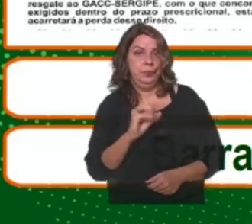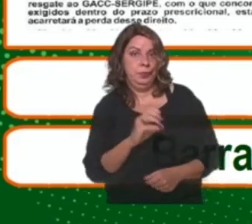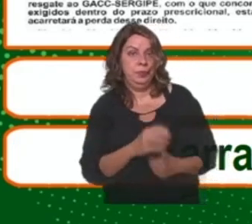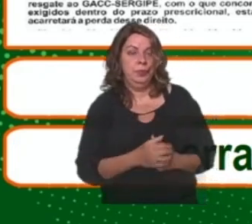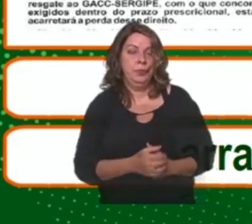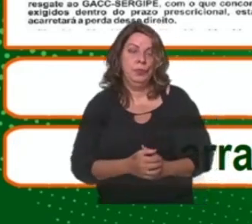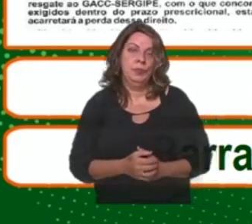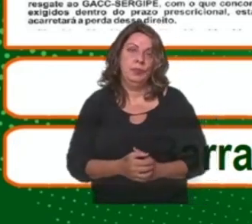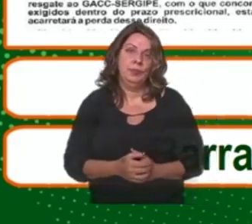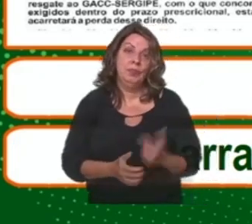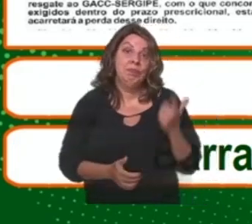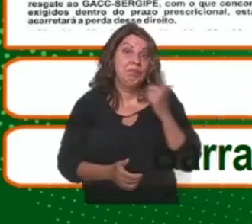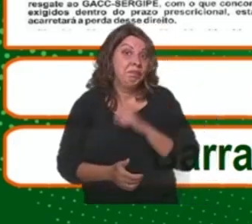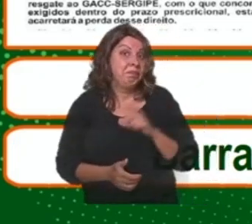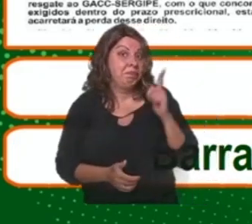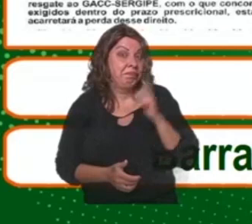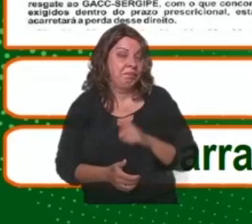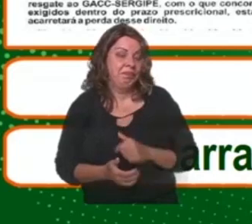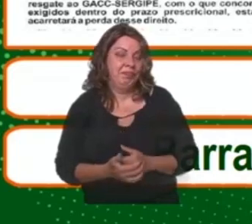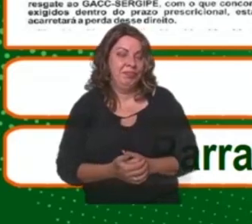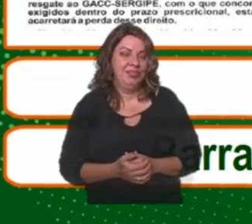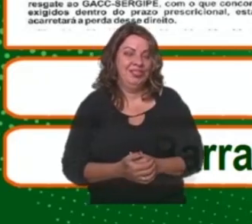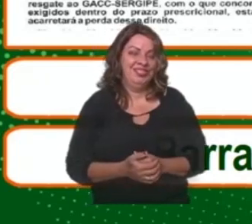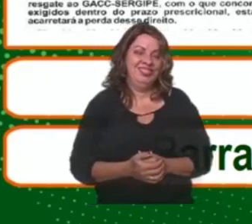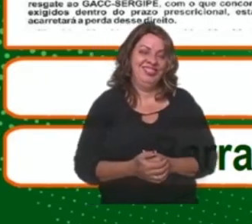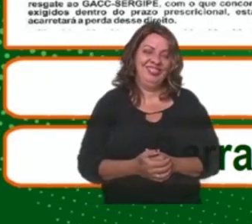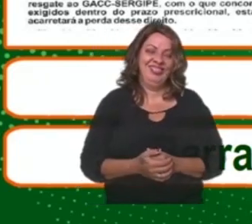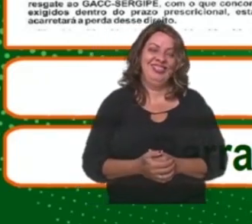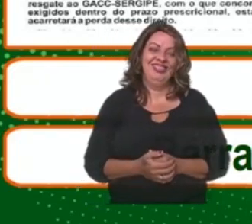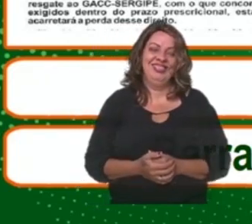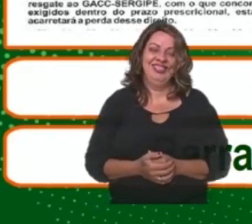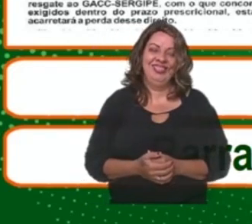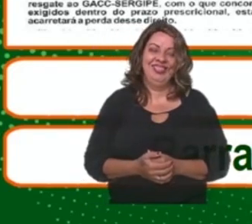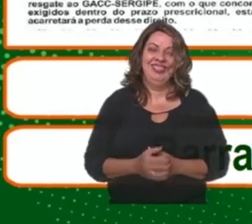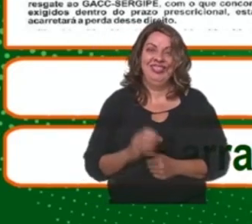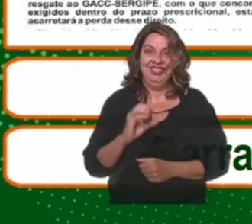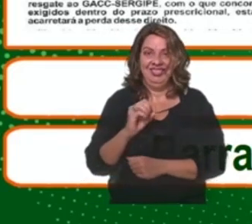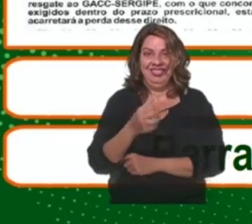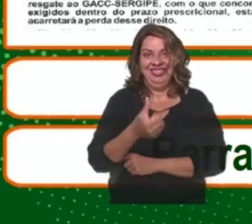533500. Leva R$500 lá da Regional Barra dos Coqueiros. E olha só aqui,